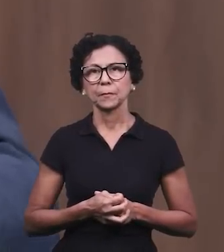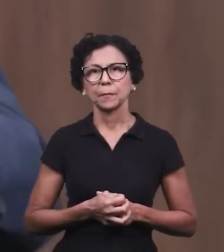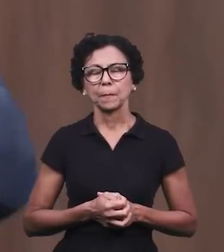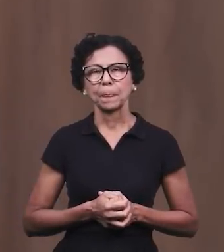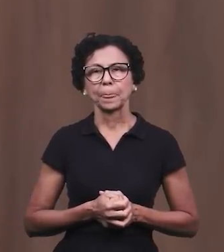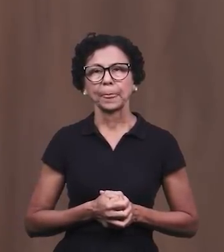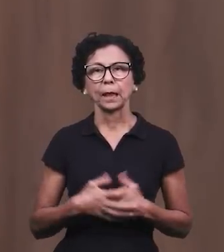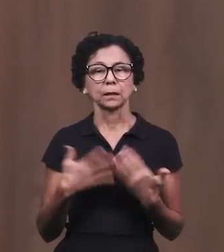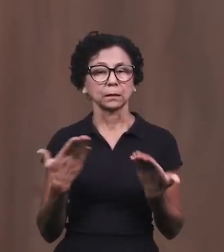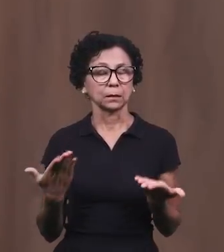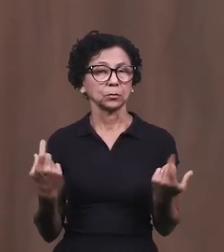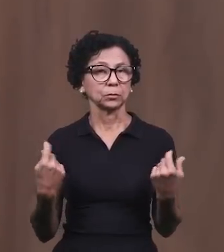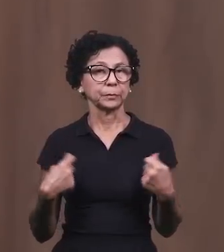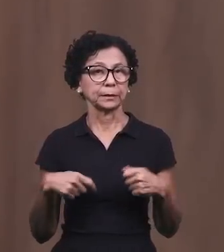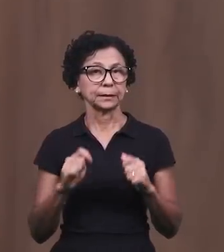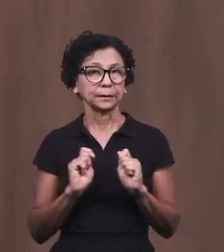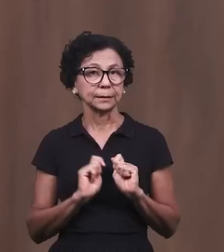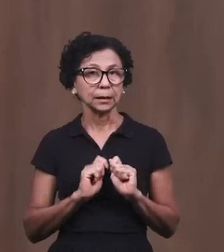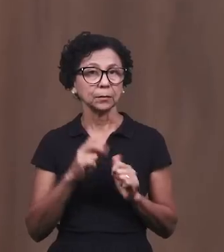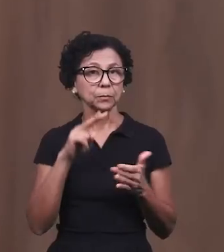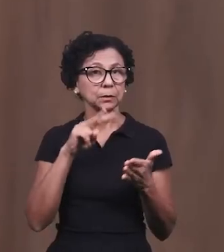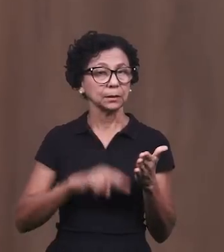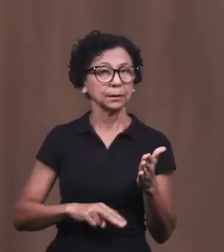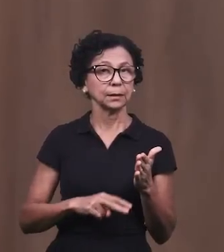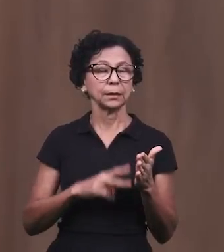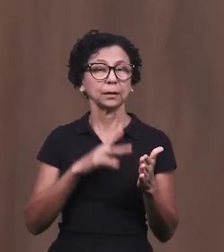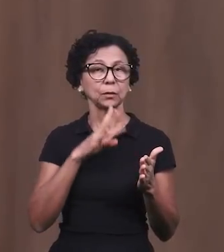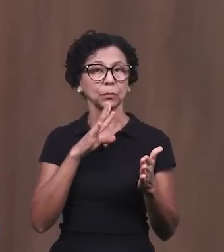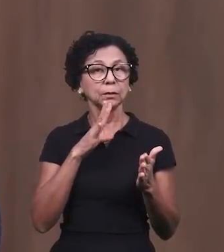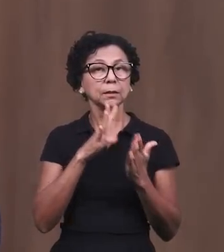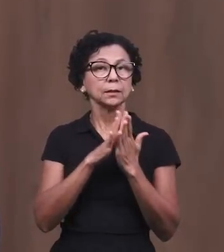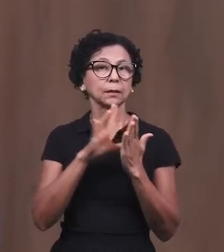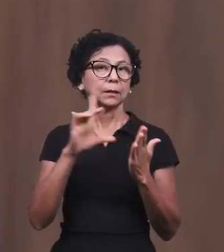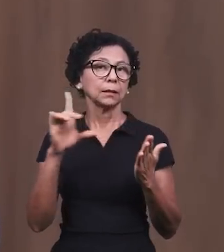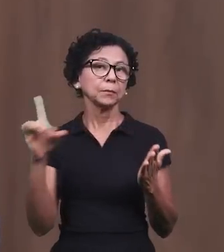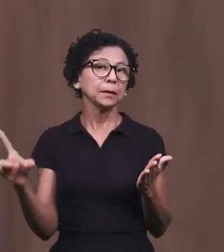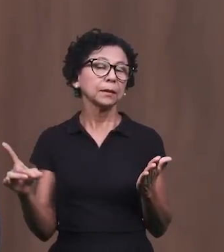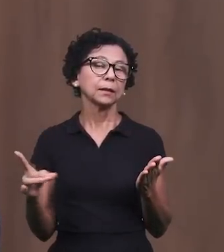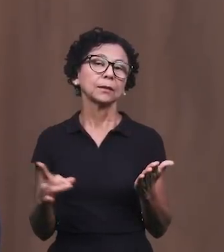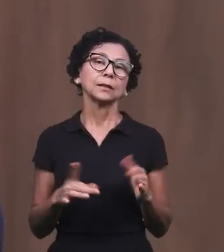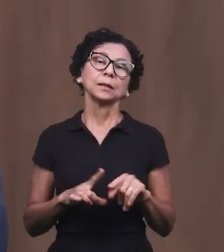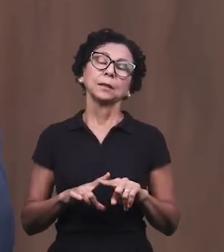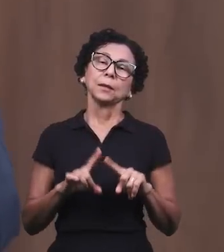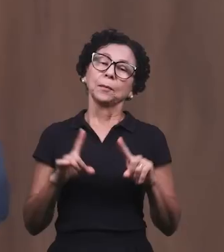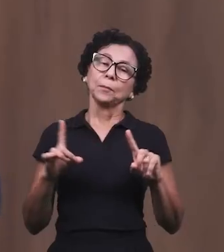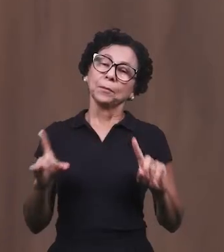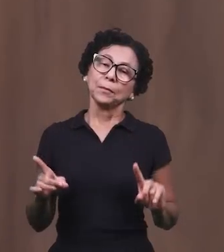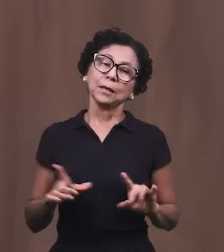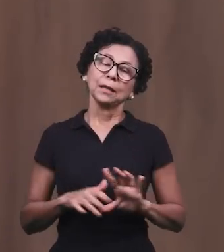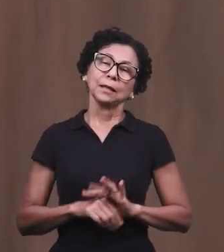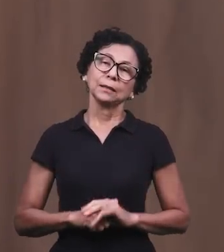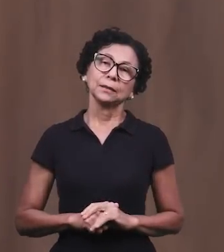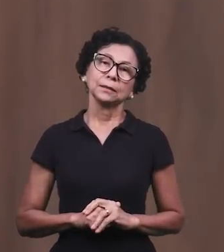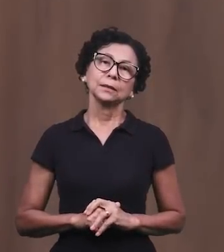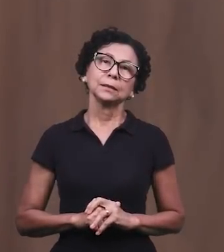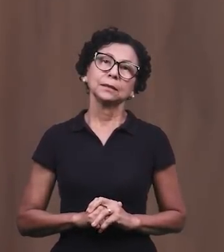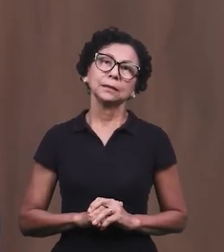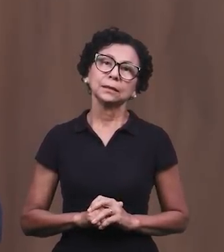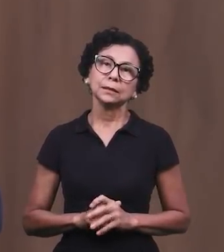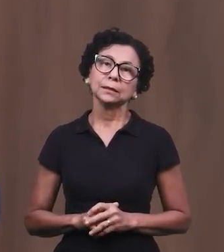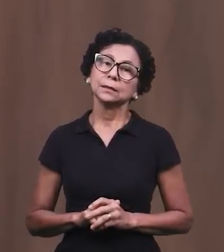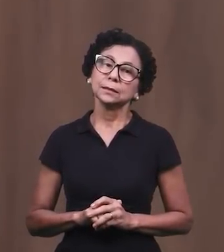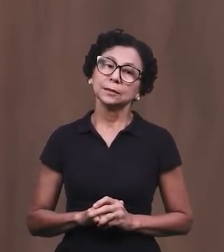então nós temos que ir na palavra, porque a doutrina está na palavra. Agora, é claro que esse ir à palavra tem que